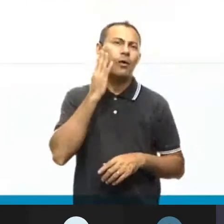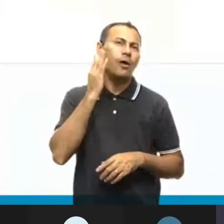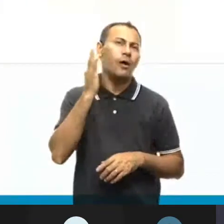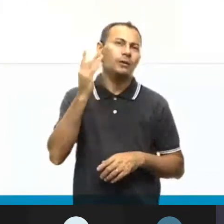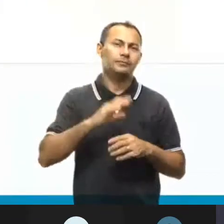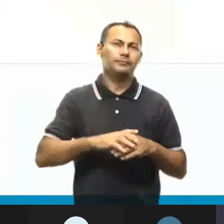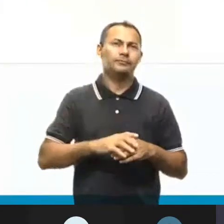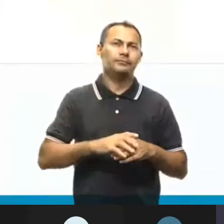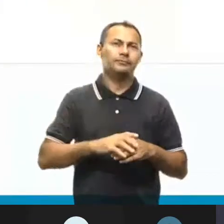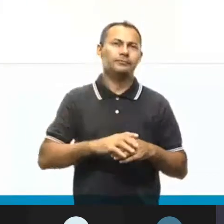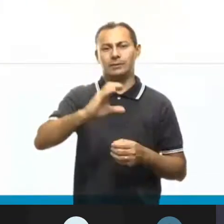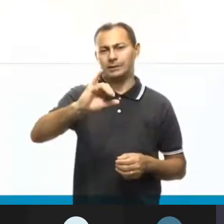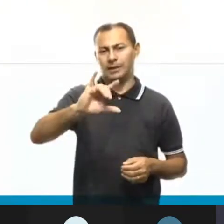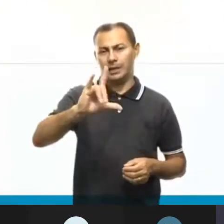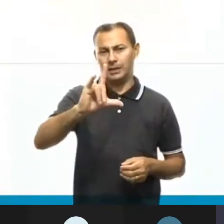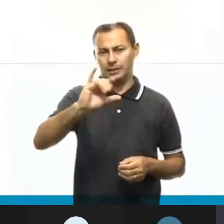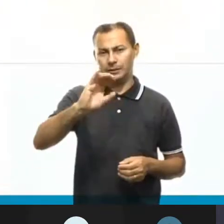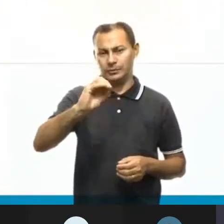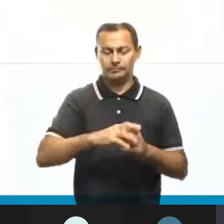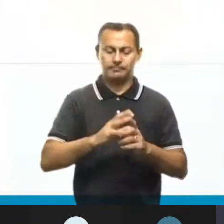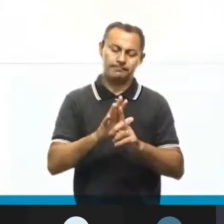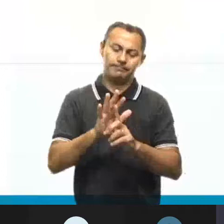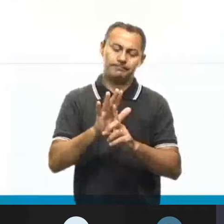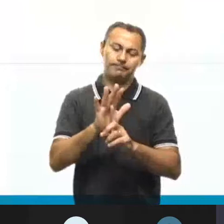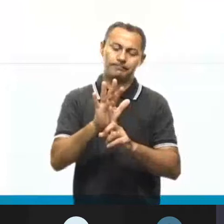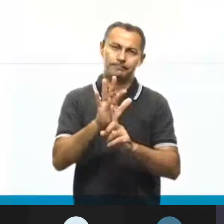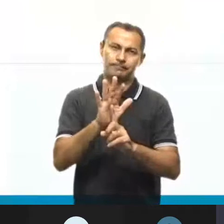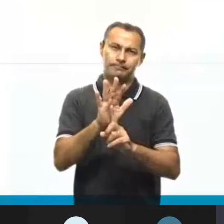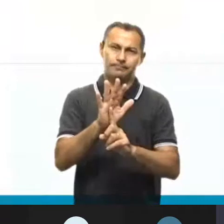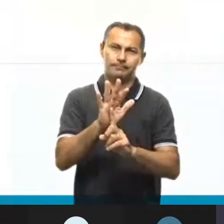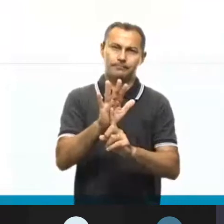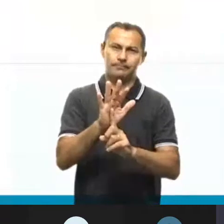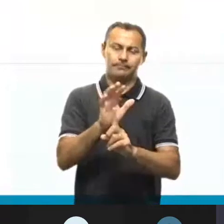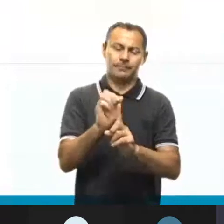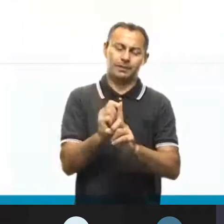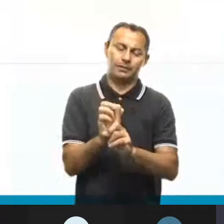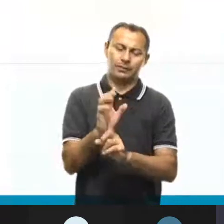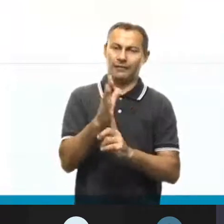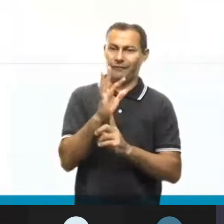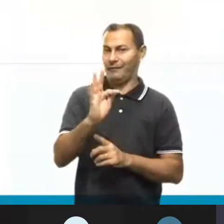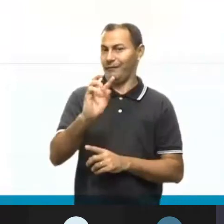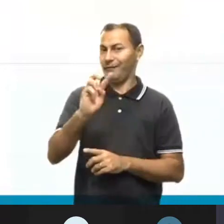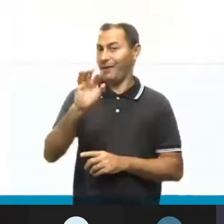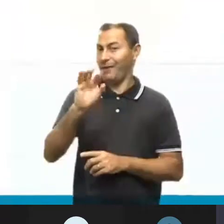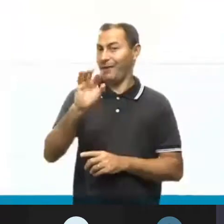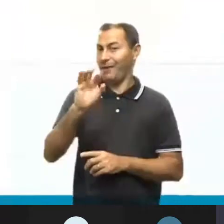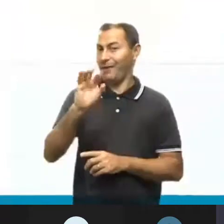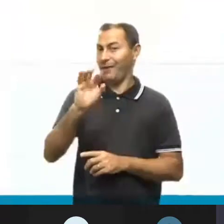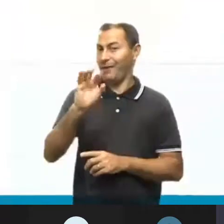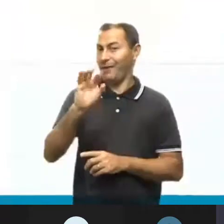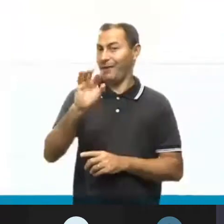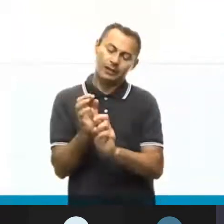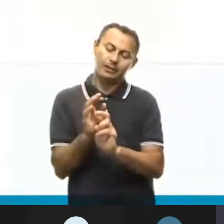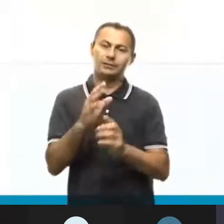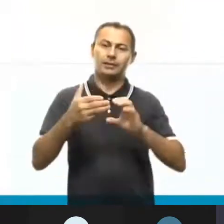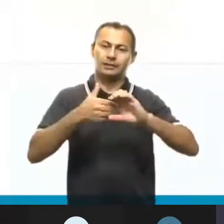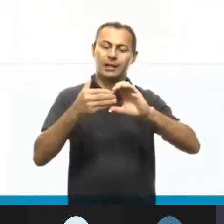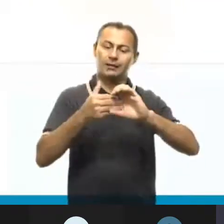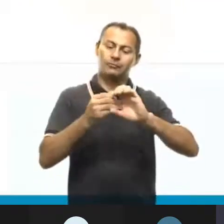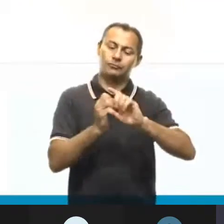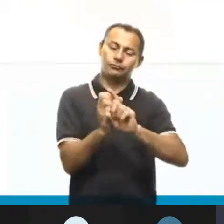né, são os cílios, tá? Que estão aí na membrana apical dessa célula. Nós